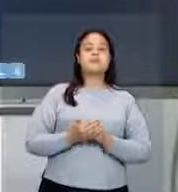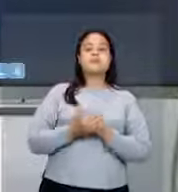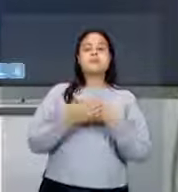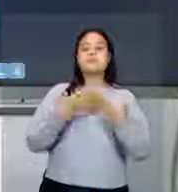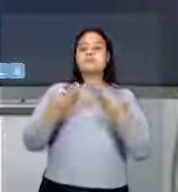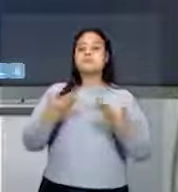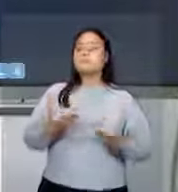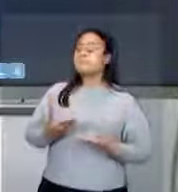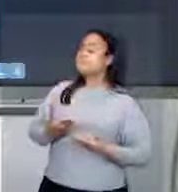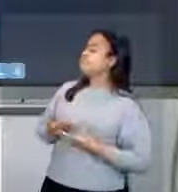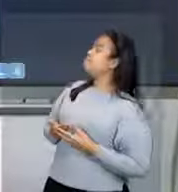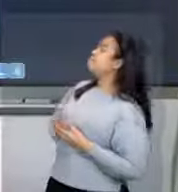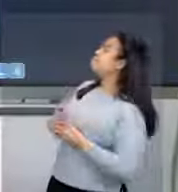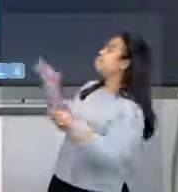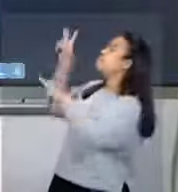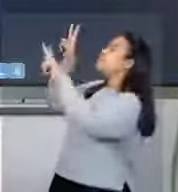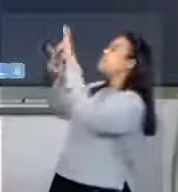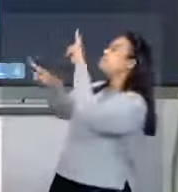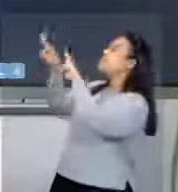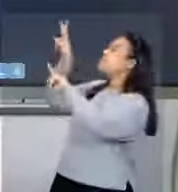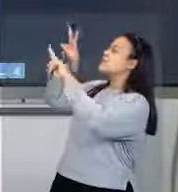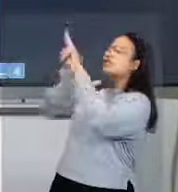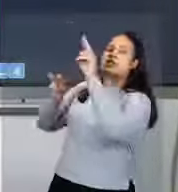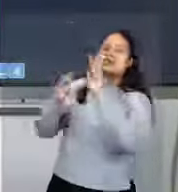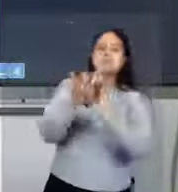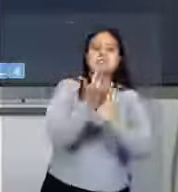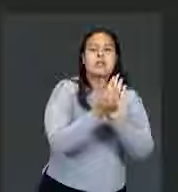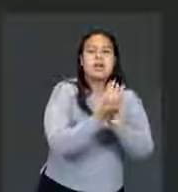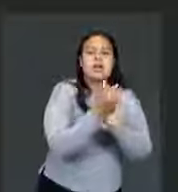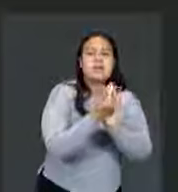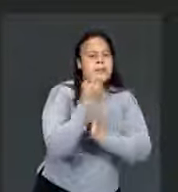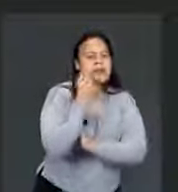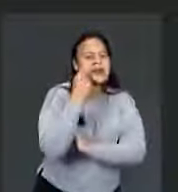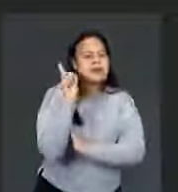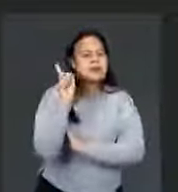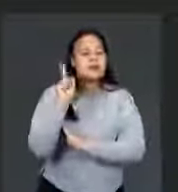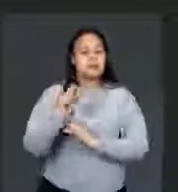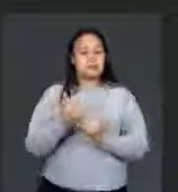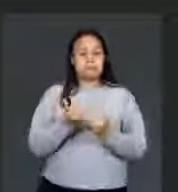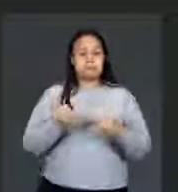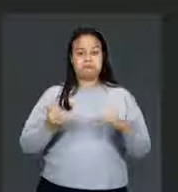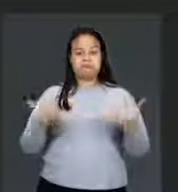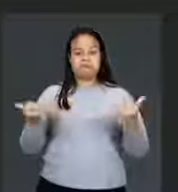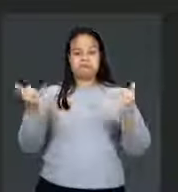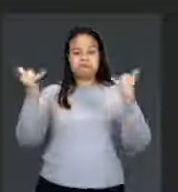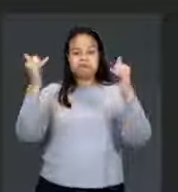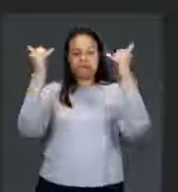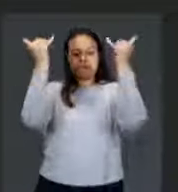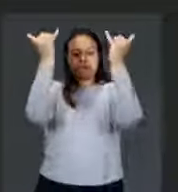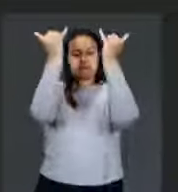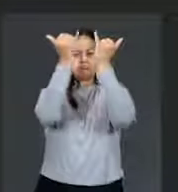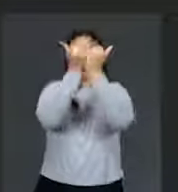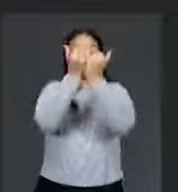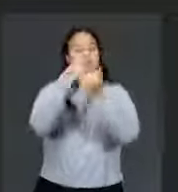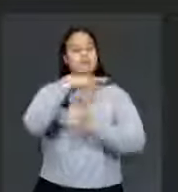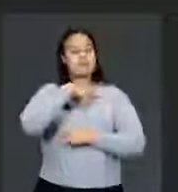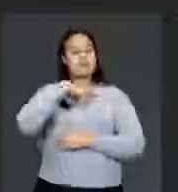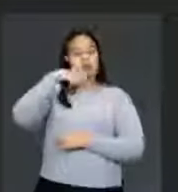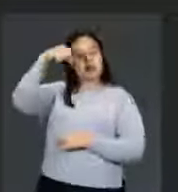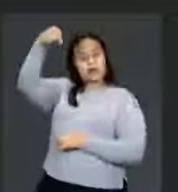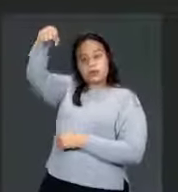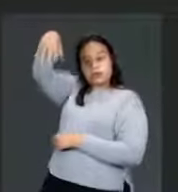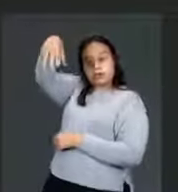Inicialmente, nós vamos analisar um pequeno circuito elétrico. Esse circuito é constituído por uma